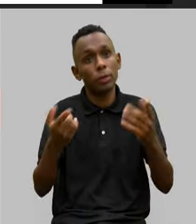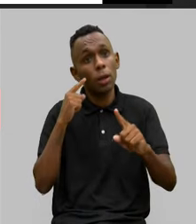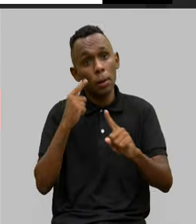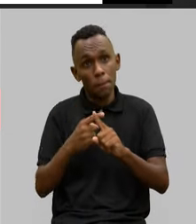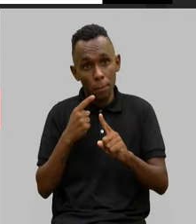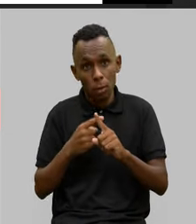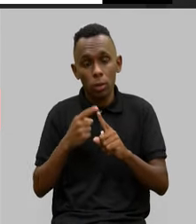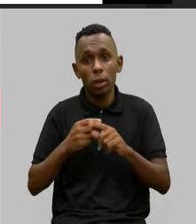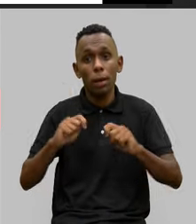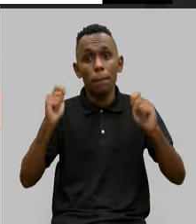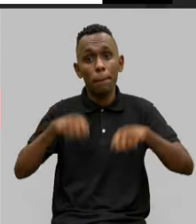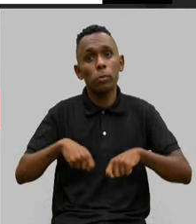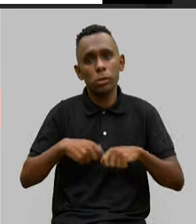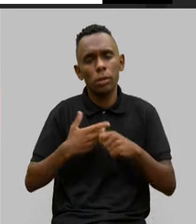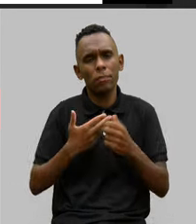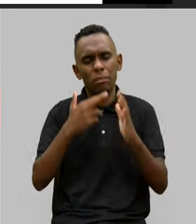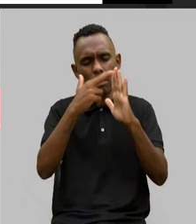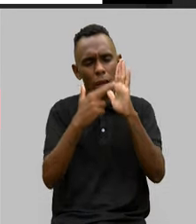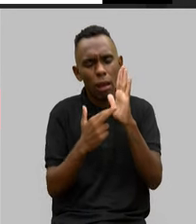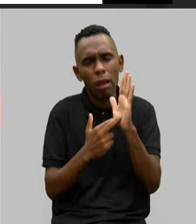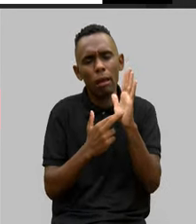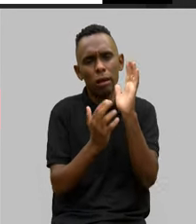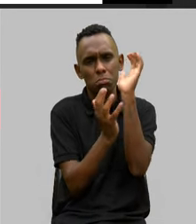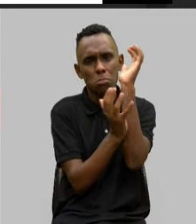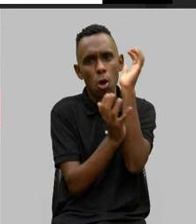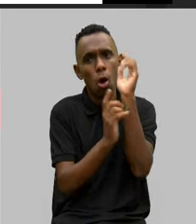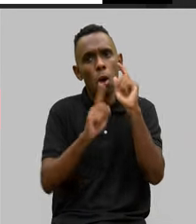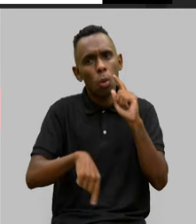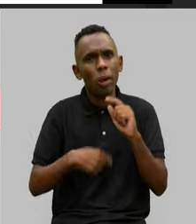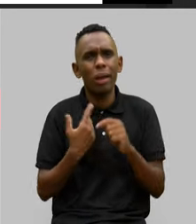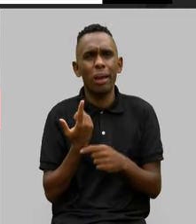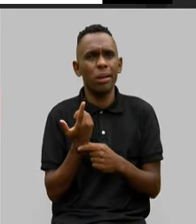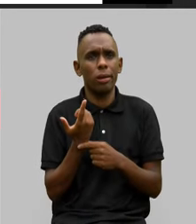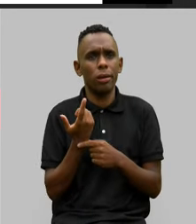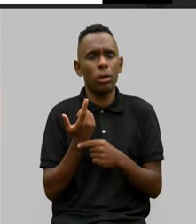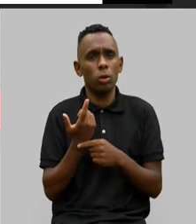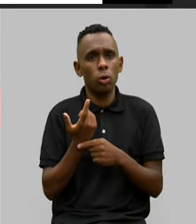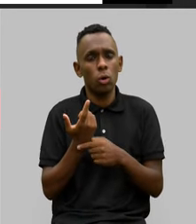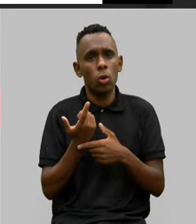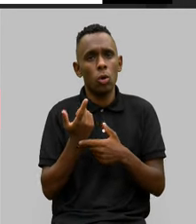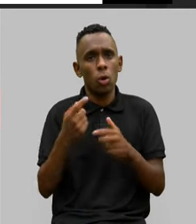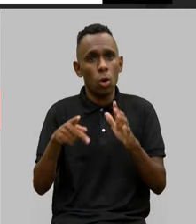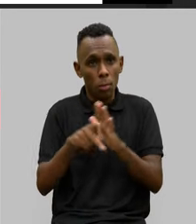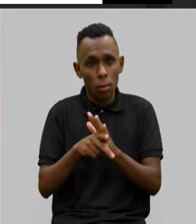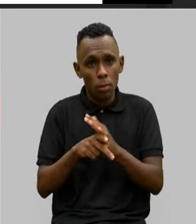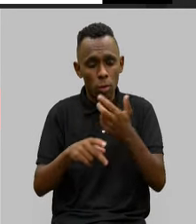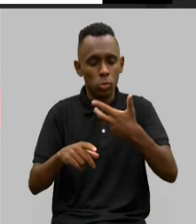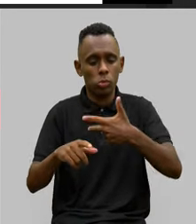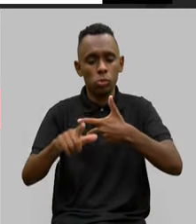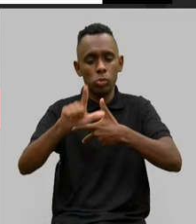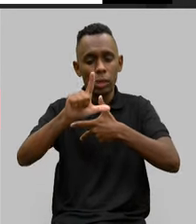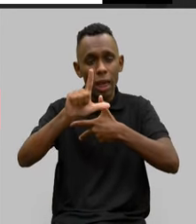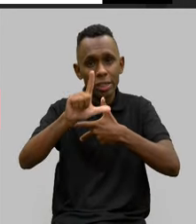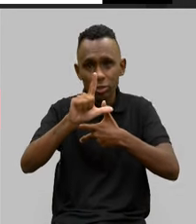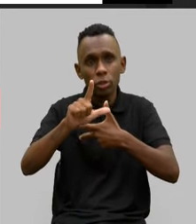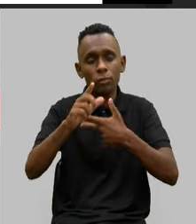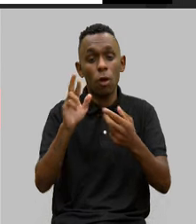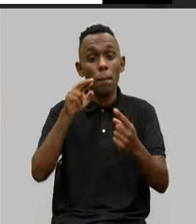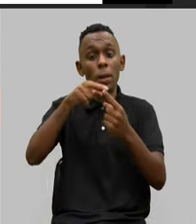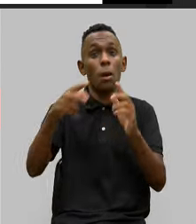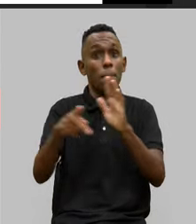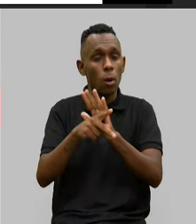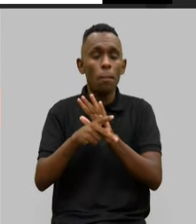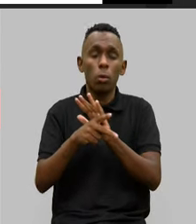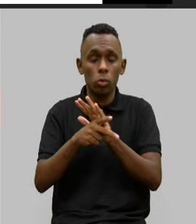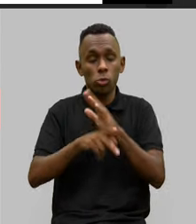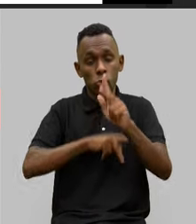a própria burocracia nós podemos nós não podemos o legislativo principalmente nós não como como representantes do povo nós não